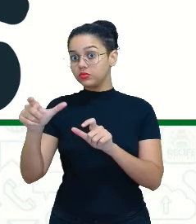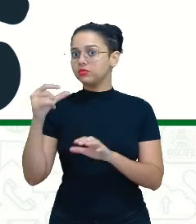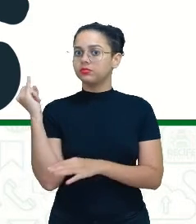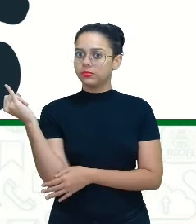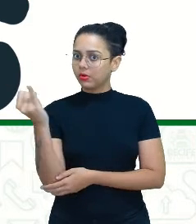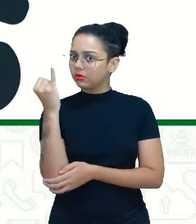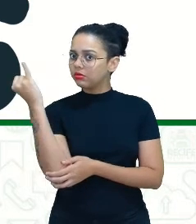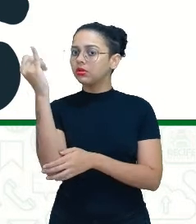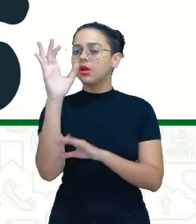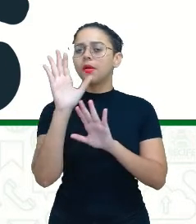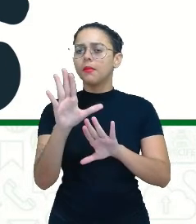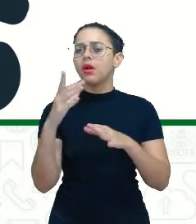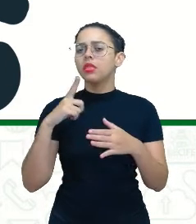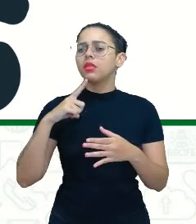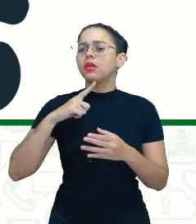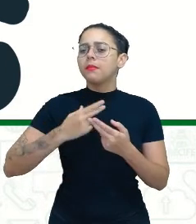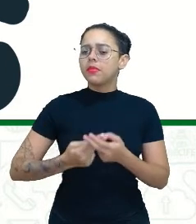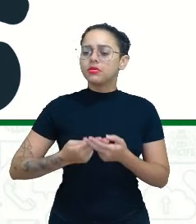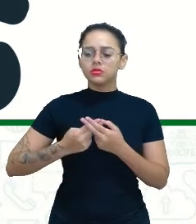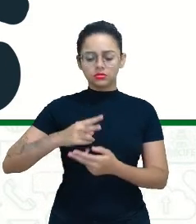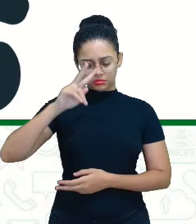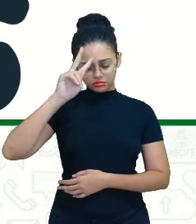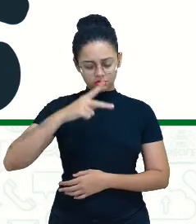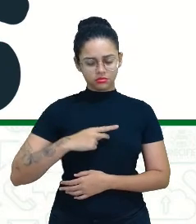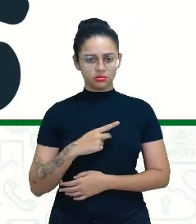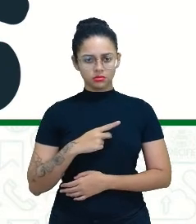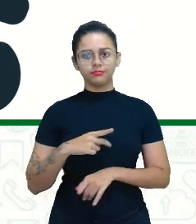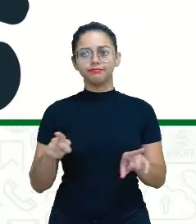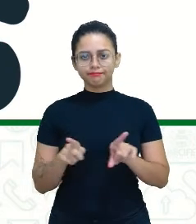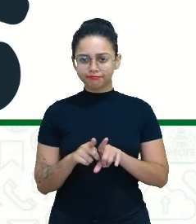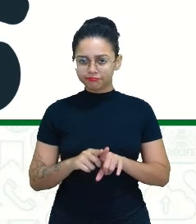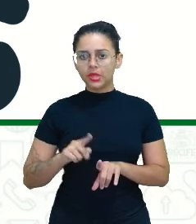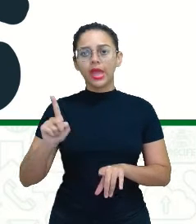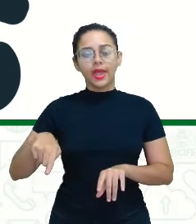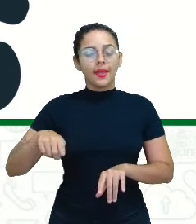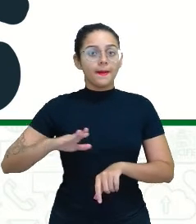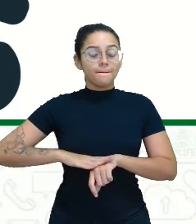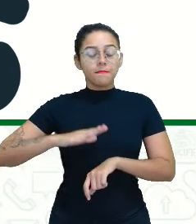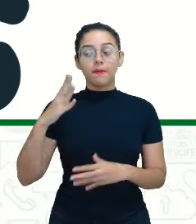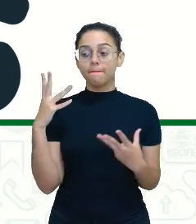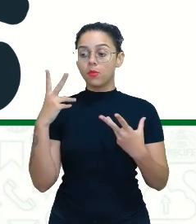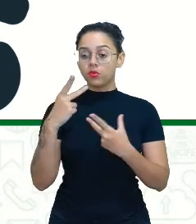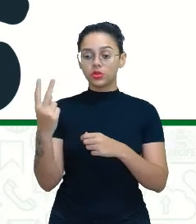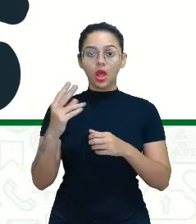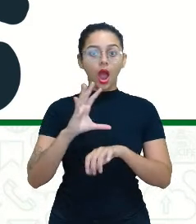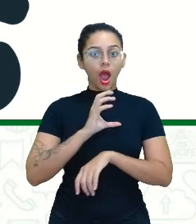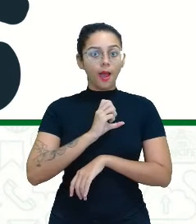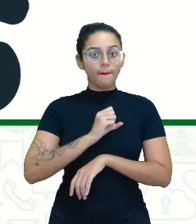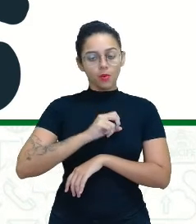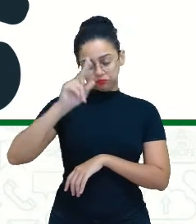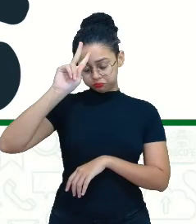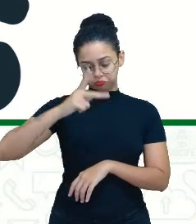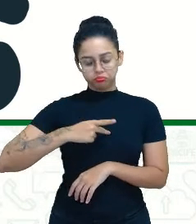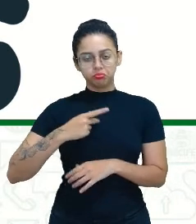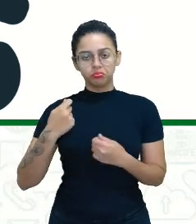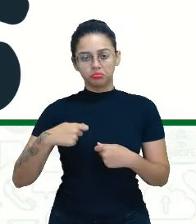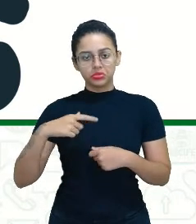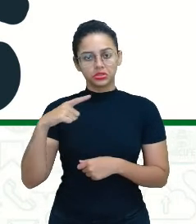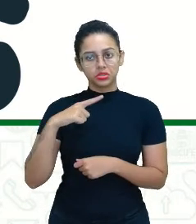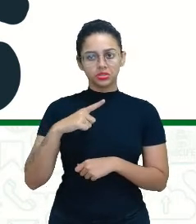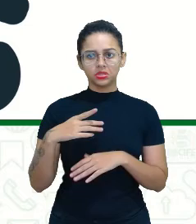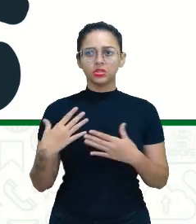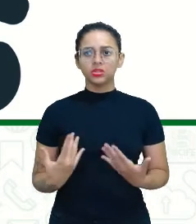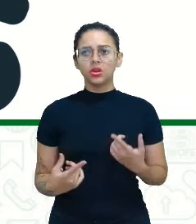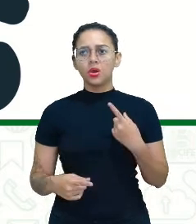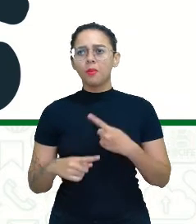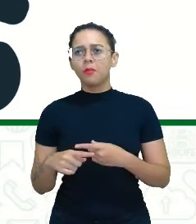mas ter paciência consigo mesmo é o ato mais bonito de amor que você pode ter Por